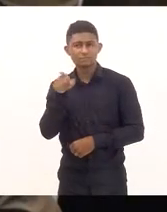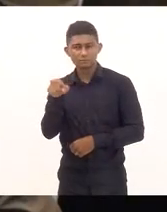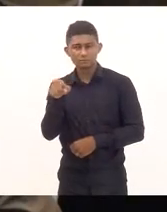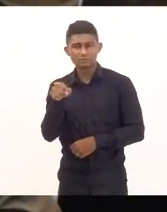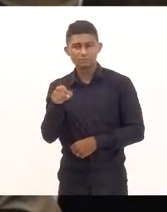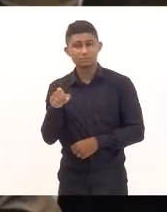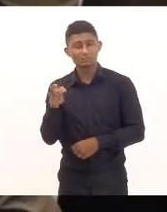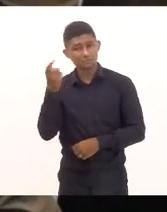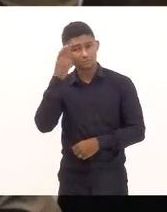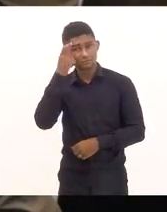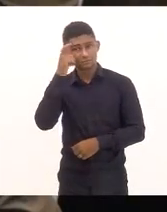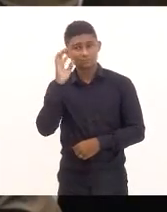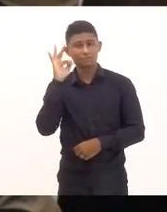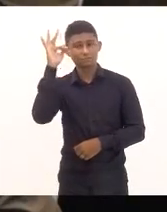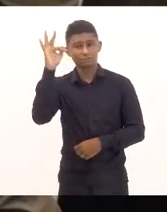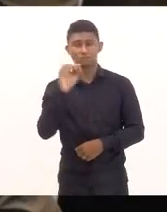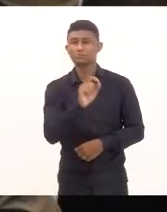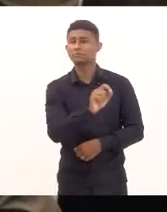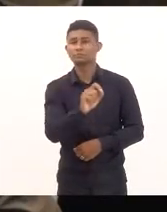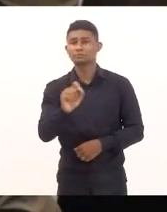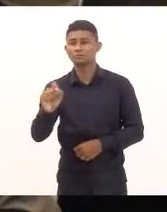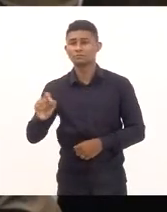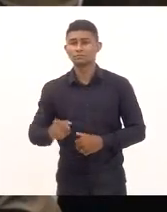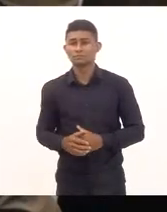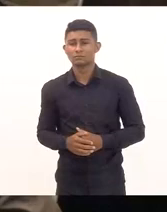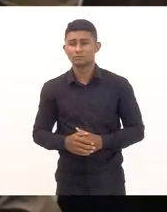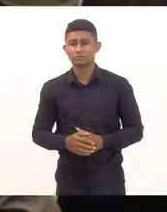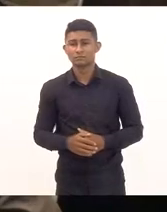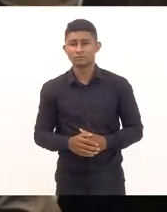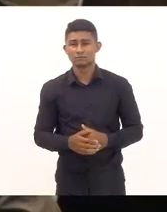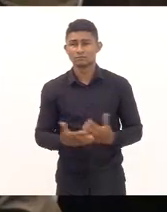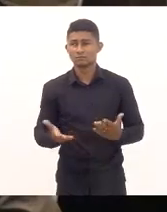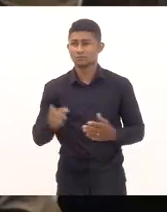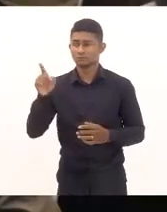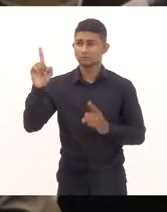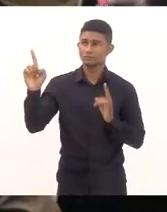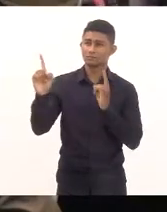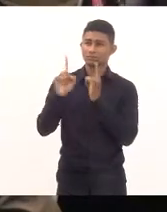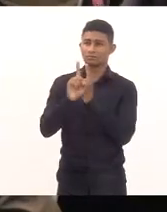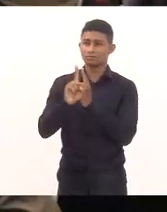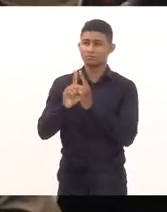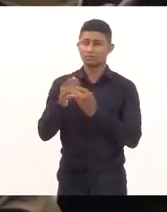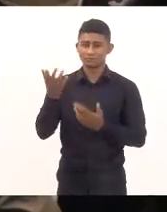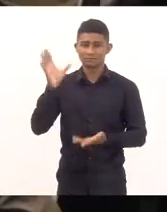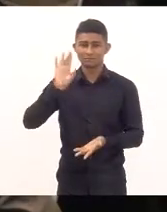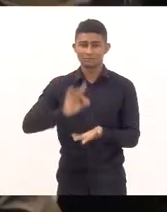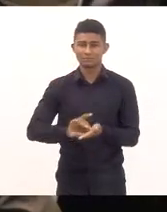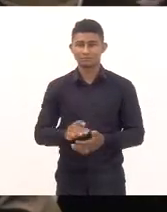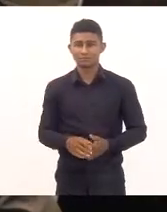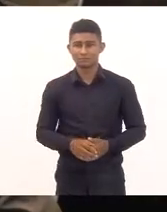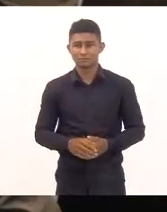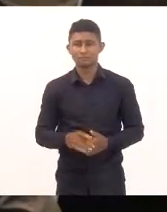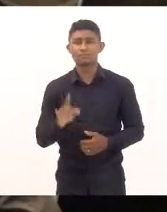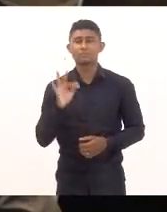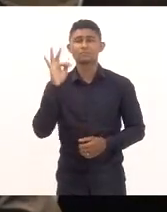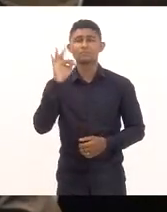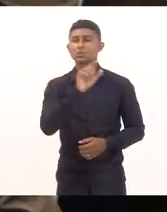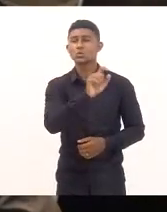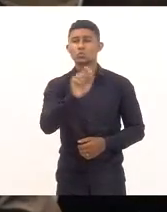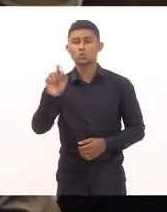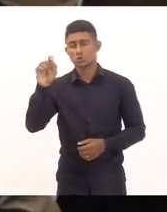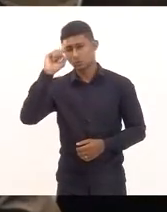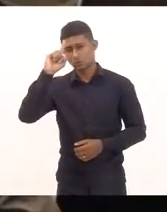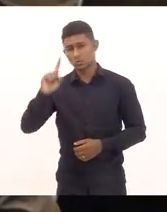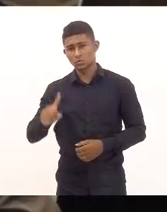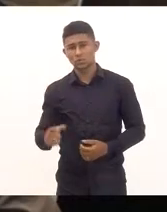esperar do futuro. Que, coincidentemente, a gente está se encontrando hoje aqui. Verdade? E não sabe o que vai esperar do futuro, não sabe o que